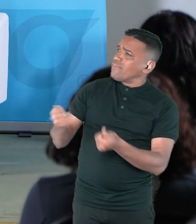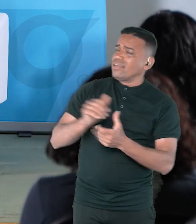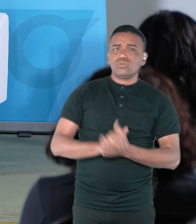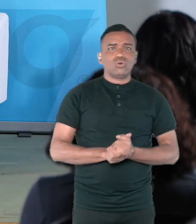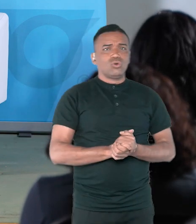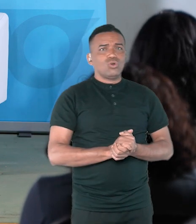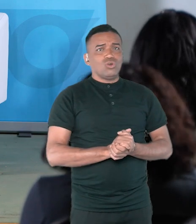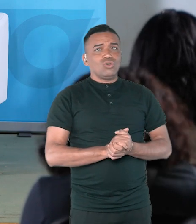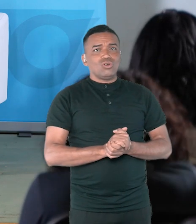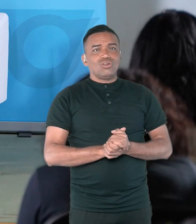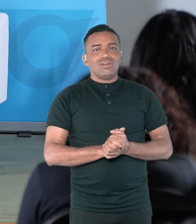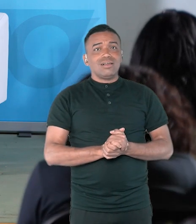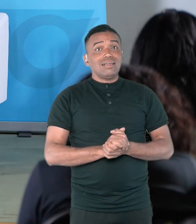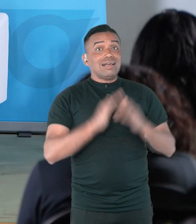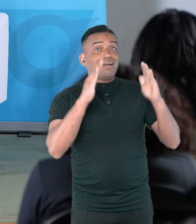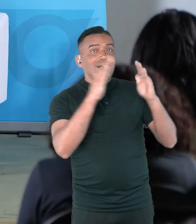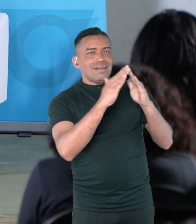Incrível.